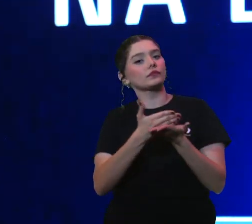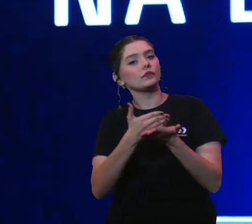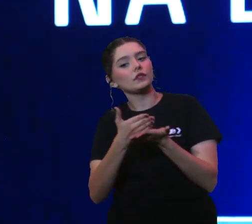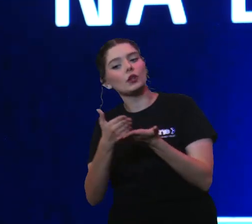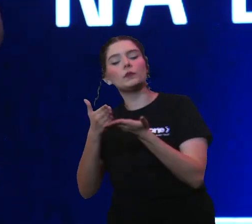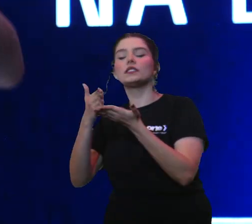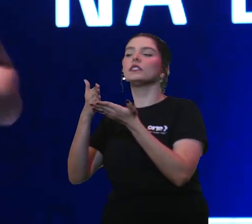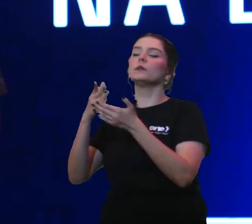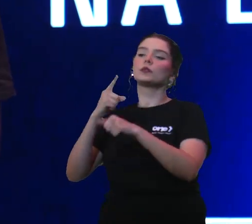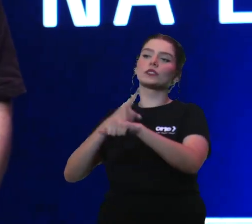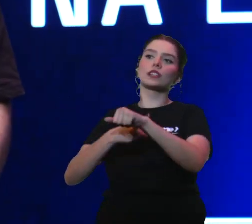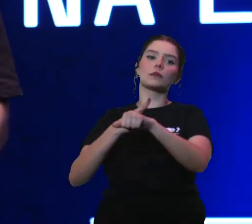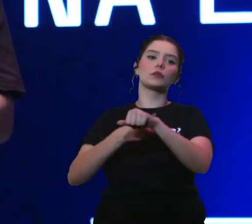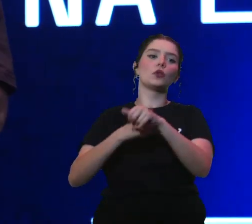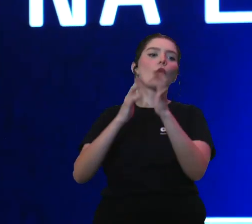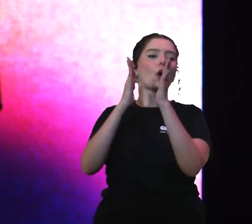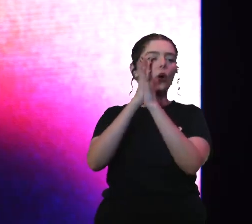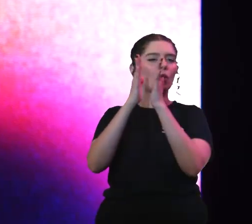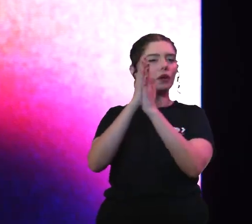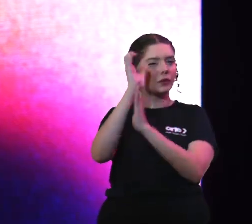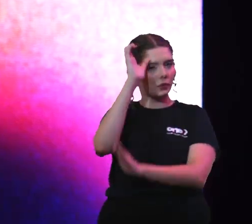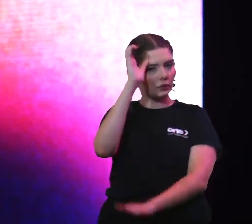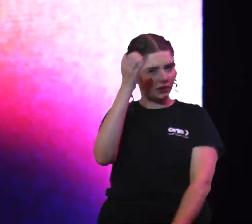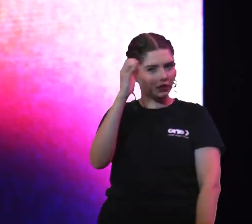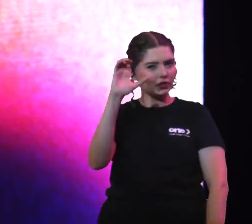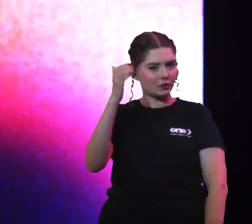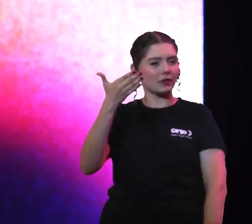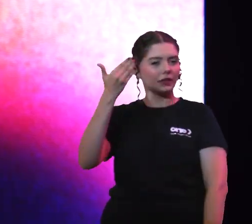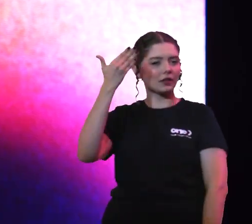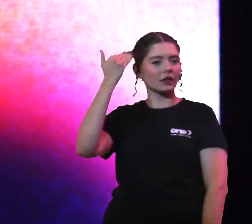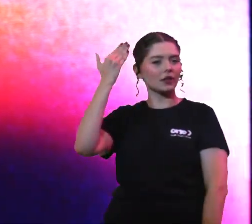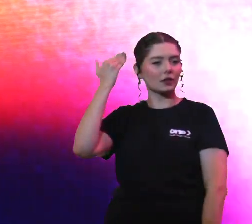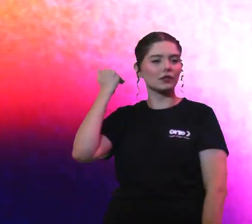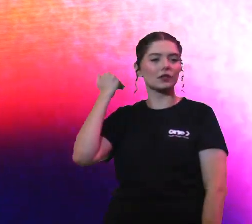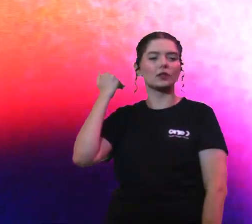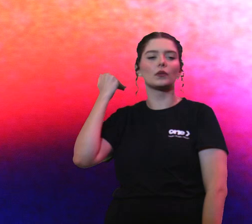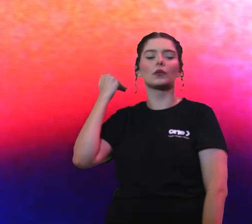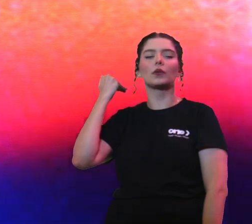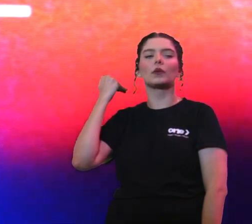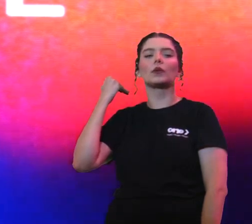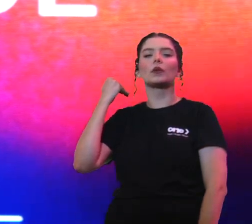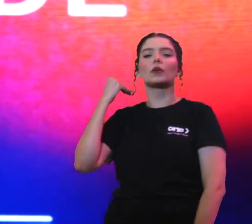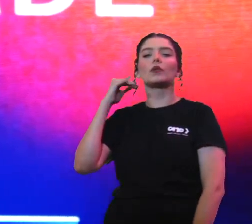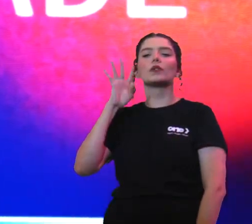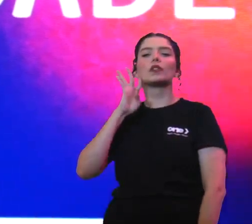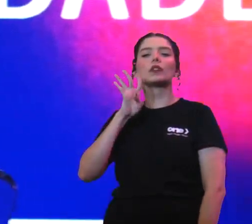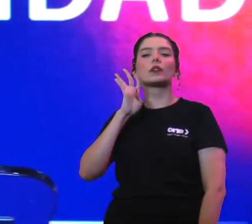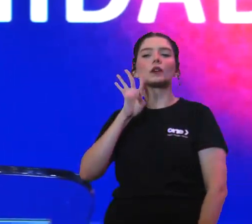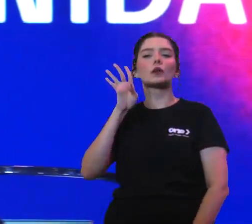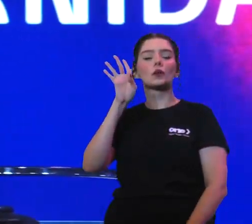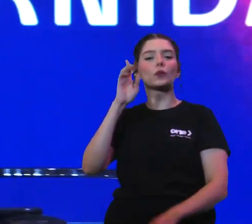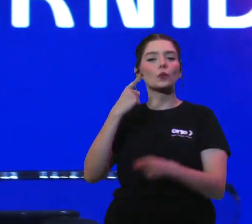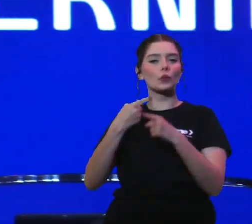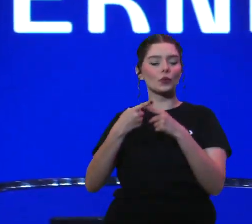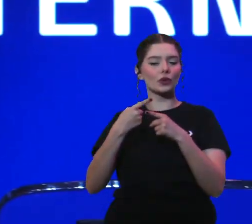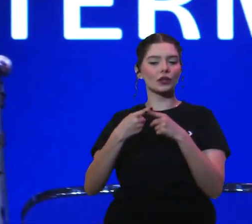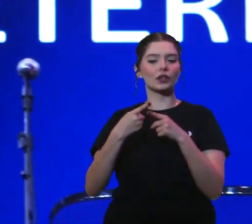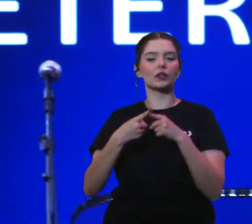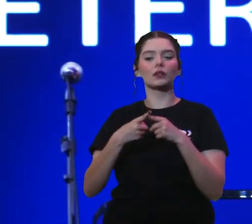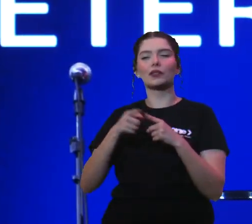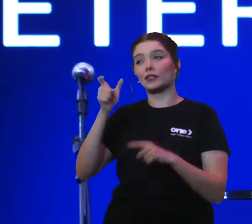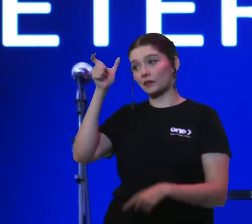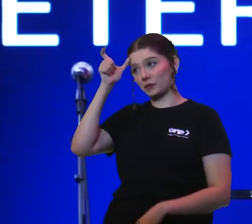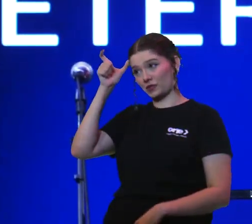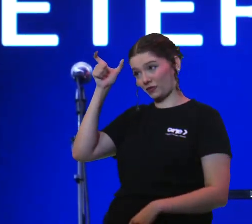Ora Curitiba, que tivemos alguns meses atrás, foi muito interessante, porque quando o inimigo não consegue afetar a tua